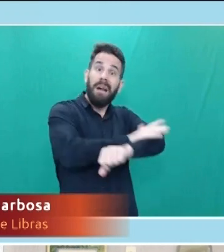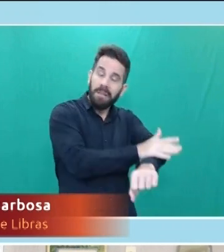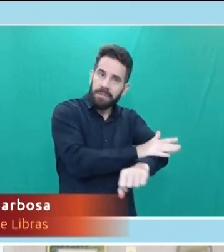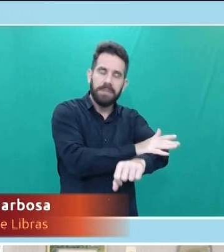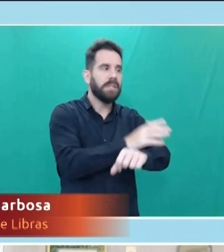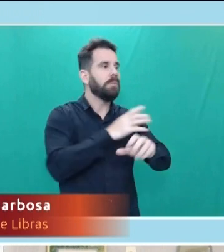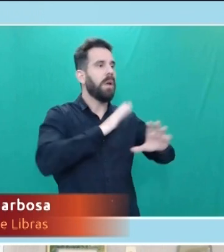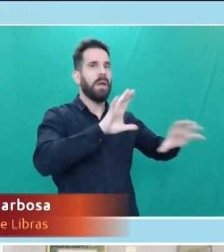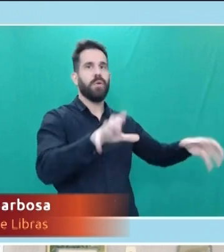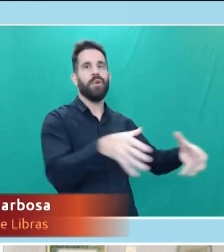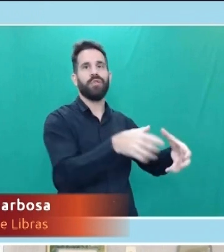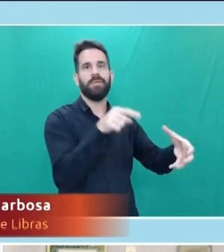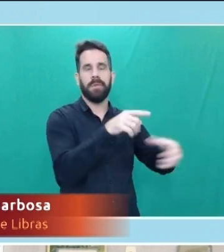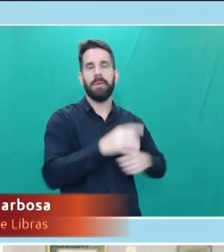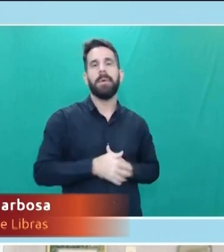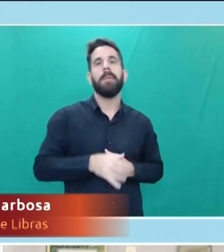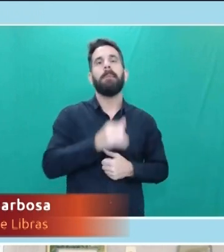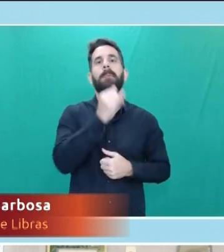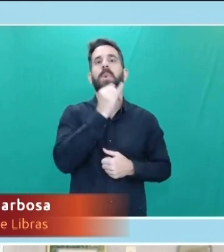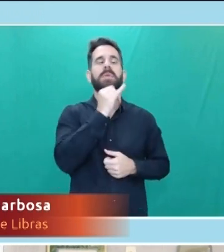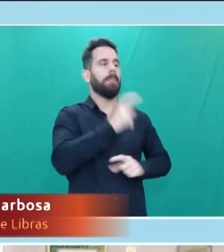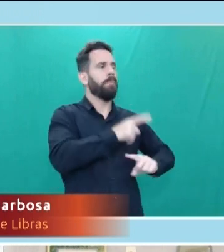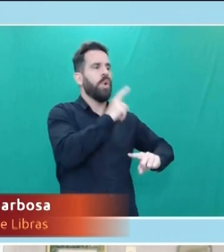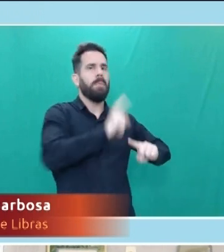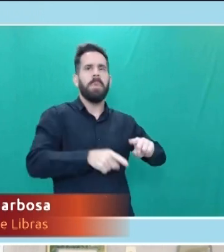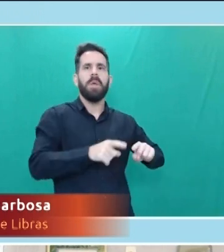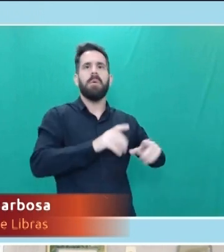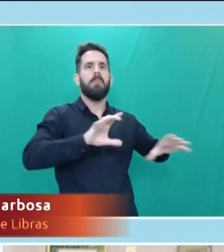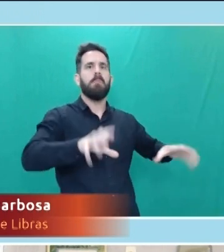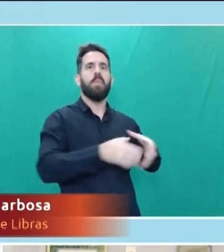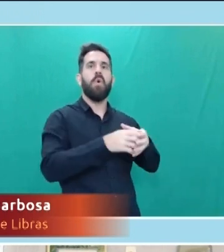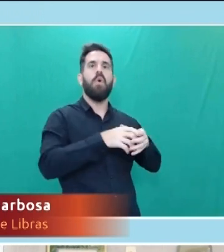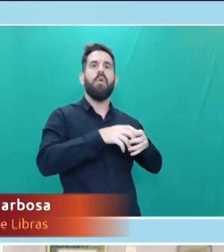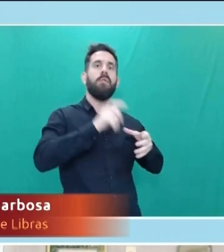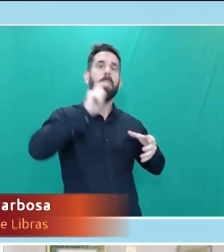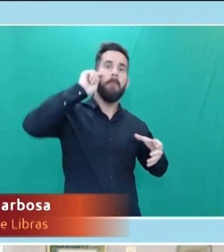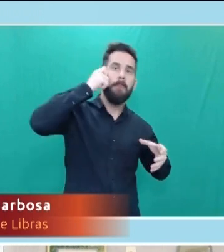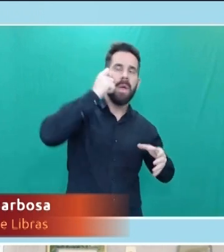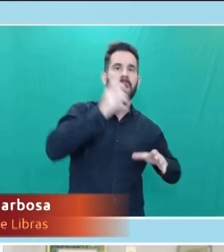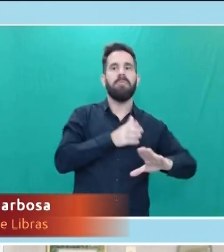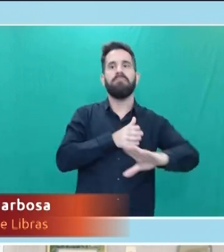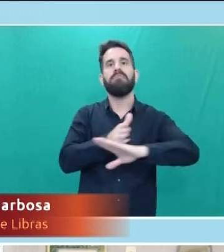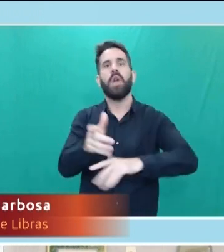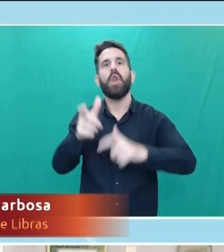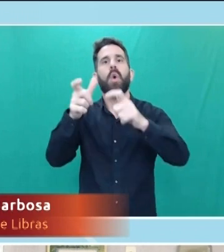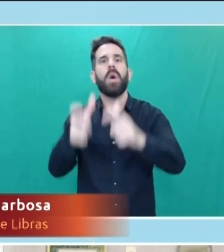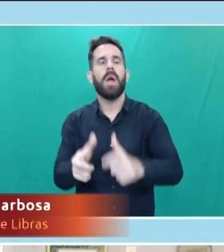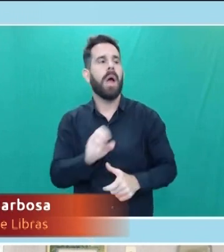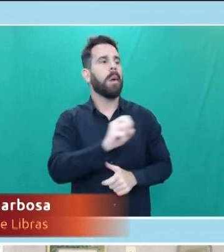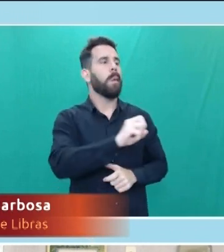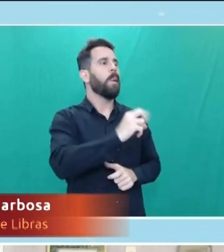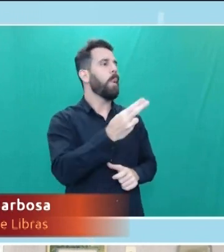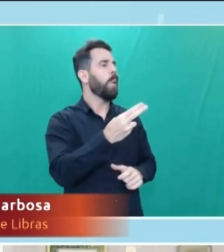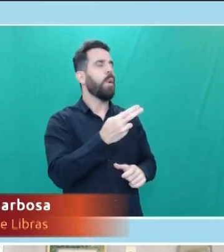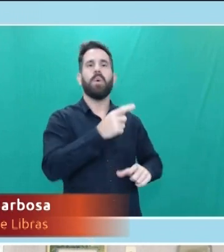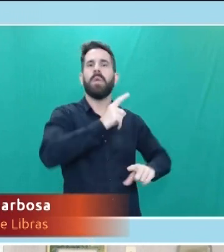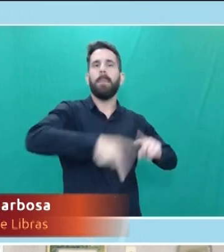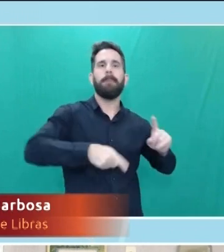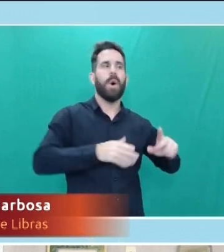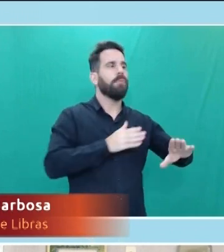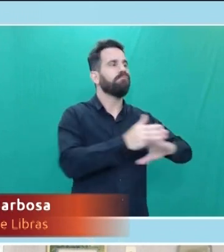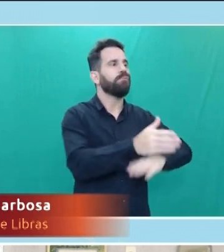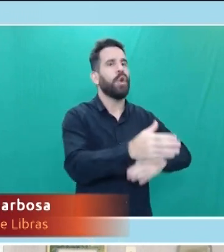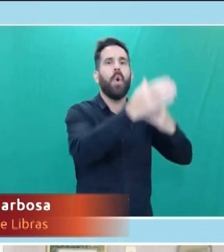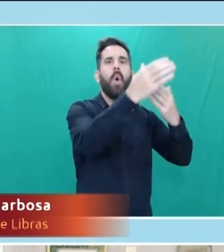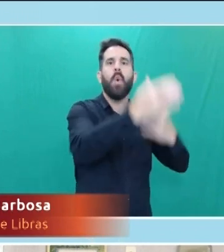exemplo, a proibição da população negra de frequentar determinado local, de participar de determinado concurso público, né, abrangia ali